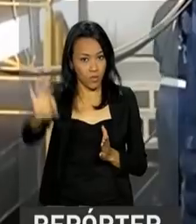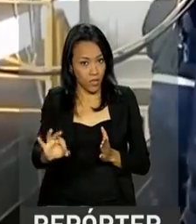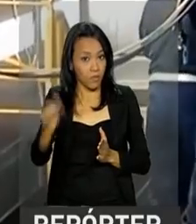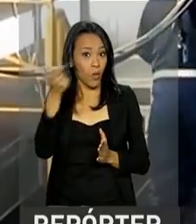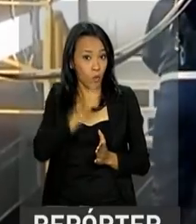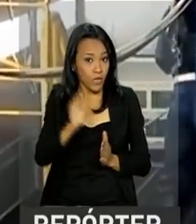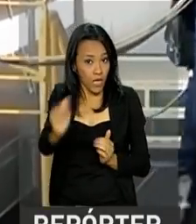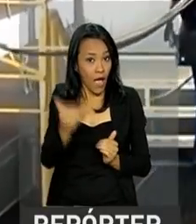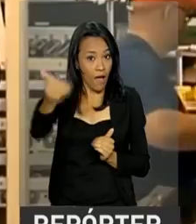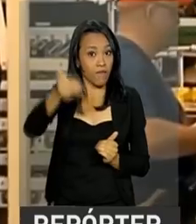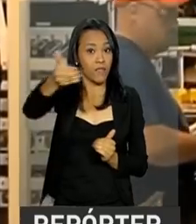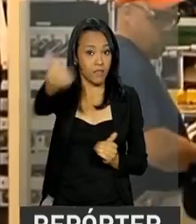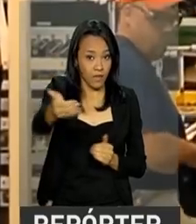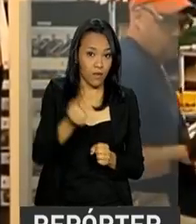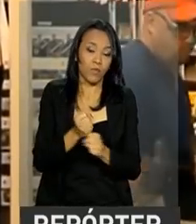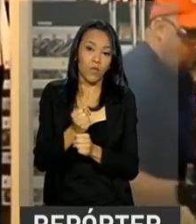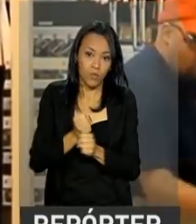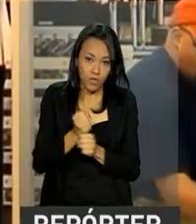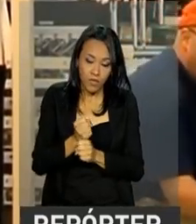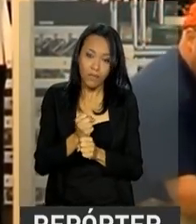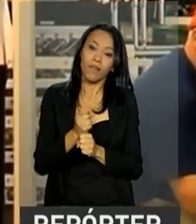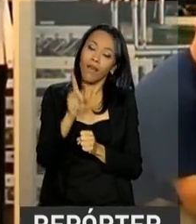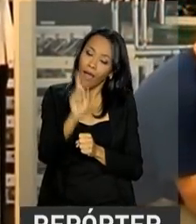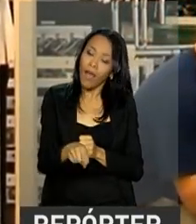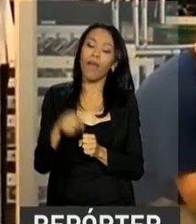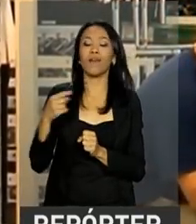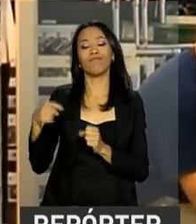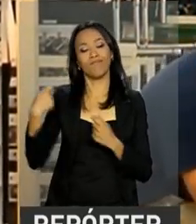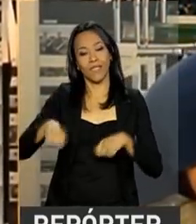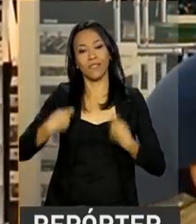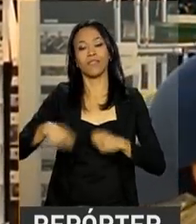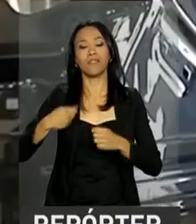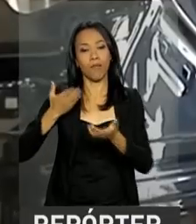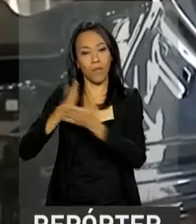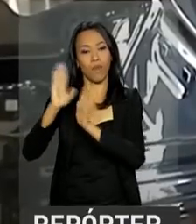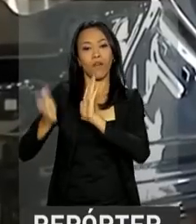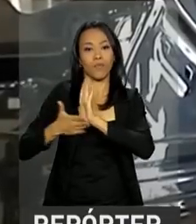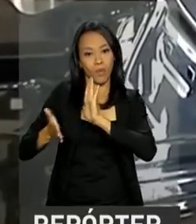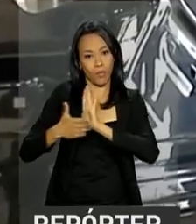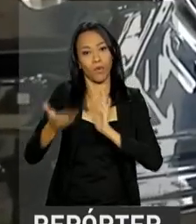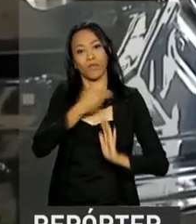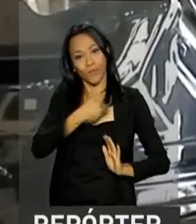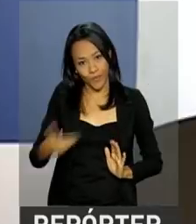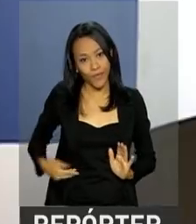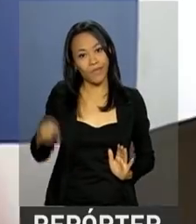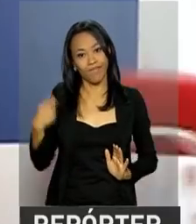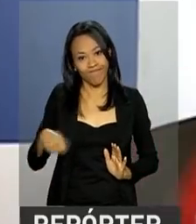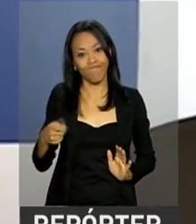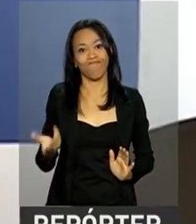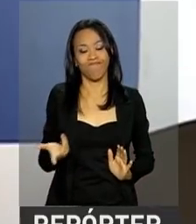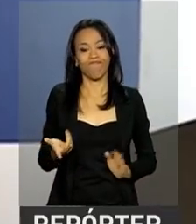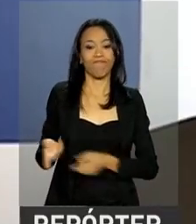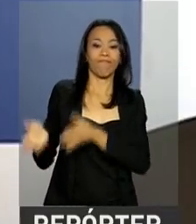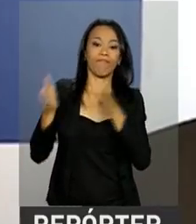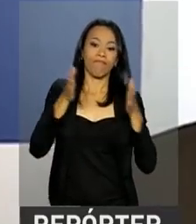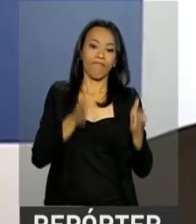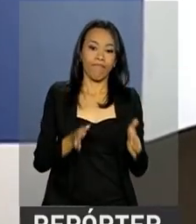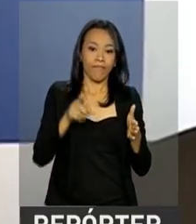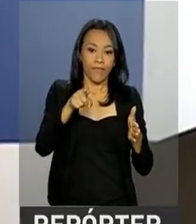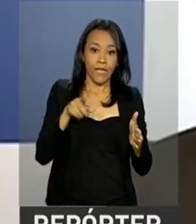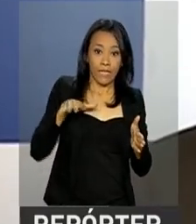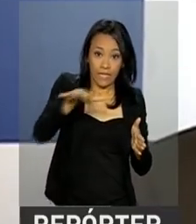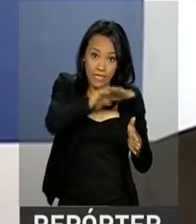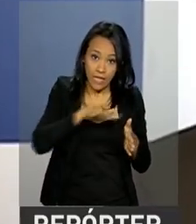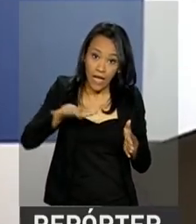nos próximos anos é imprescindível a aprovação das reformas estruturais propostas pelo governo na nossa visão do setor as